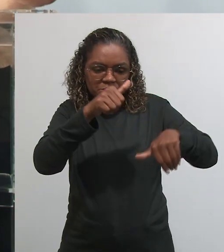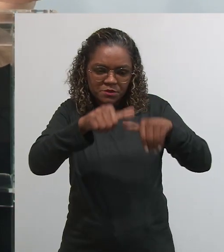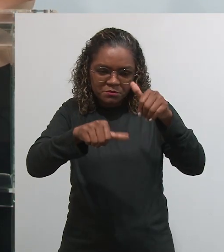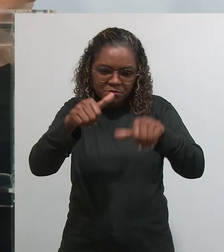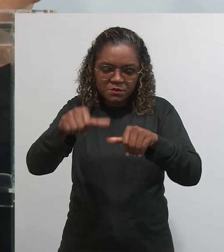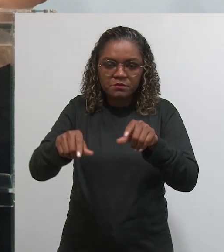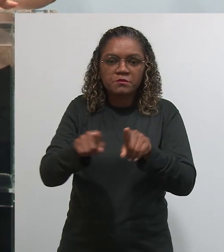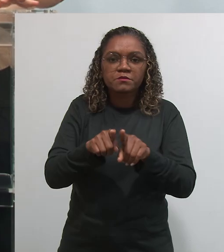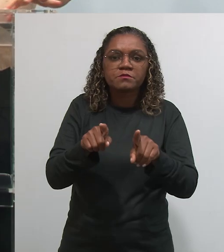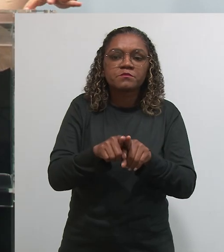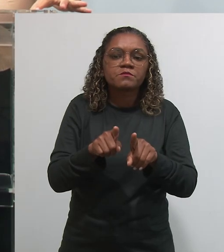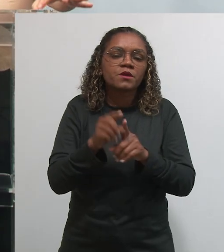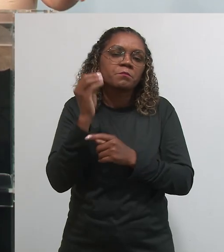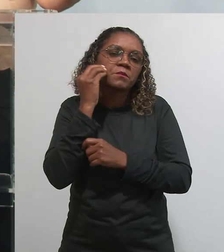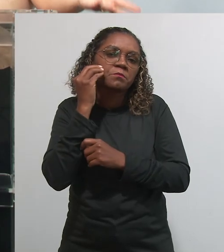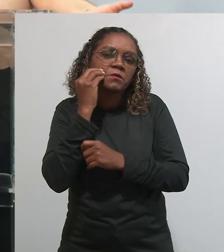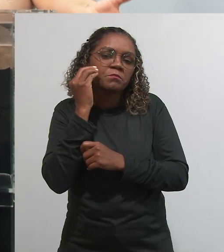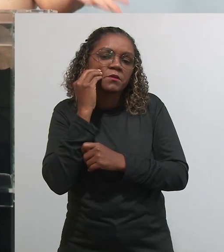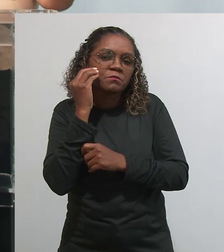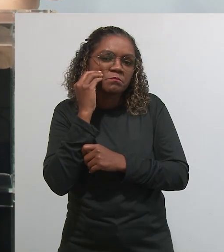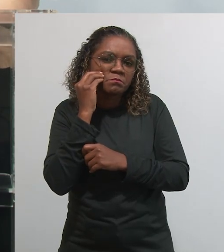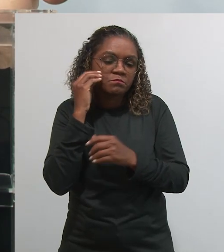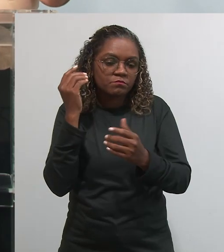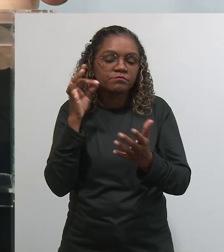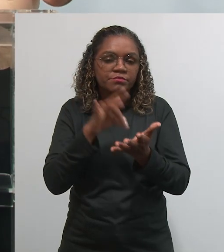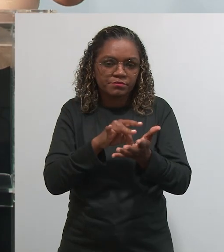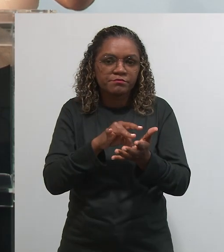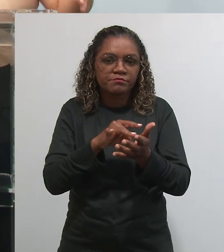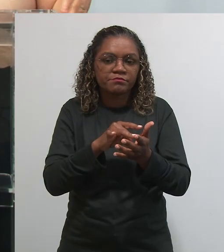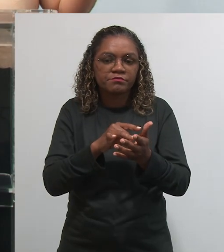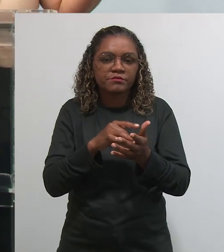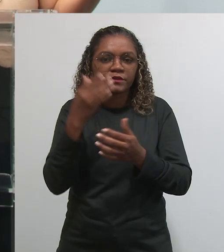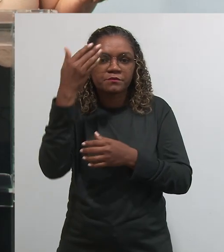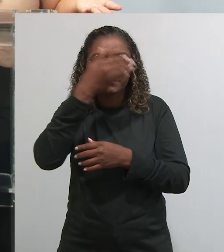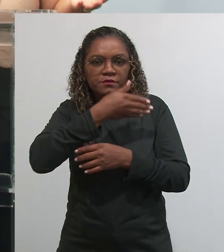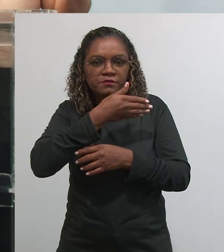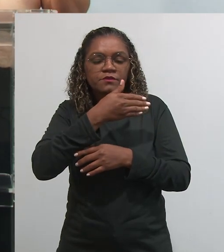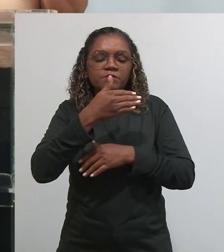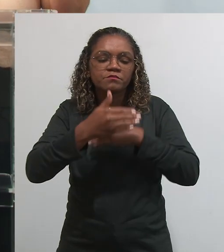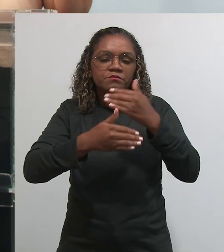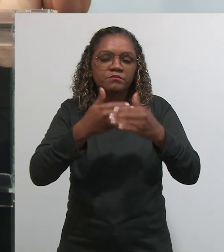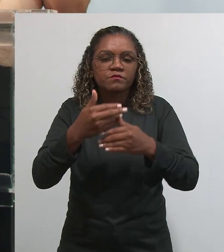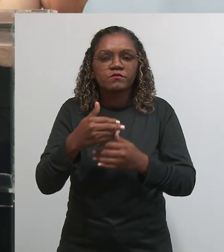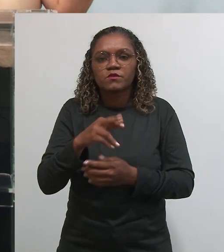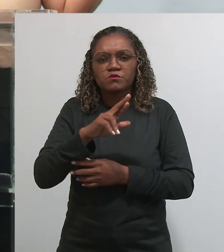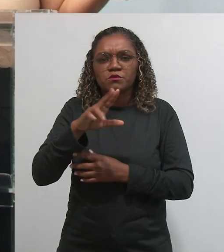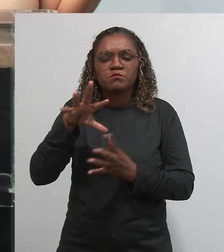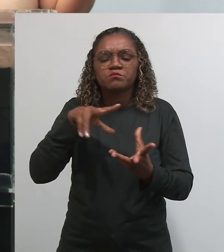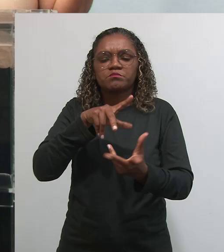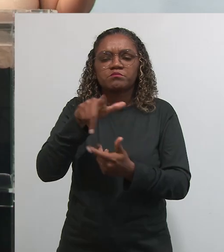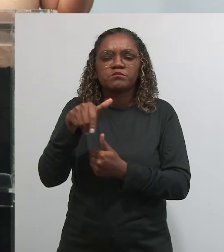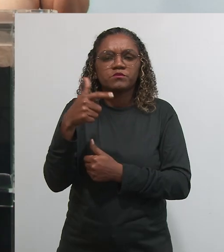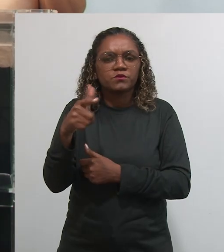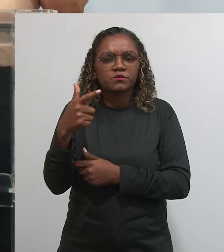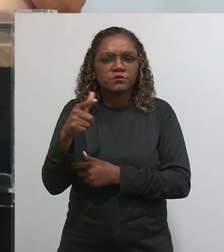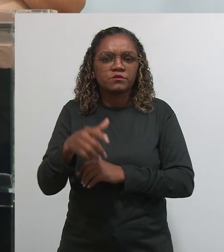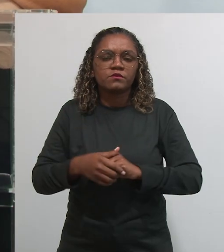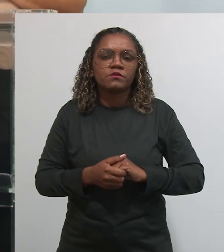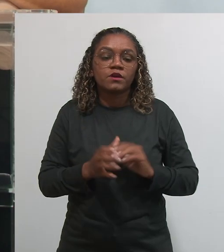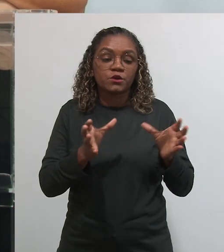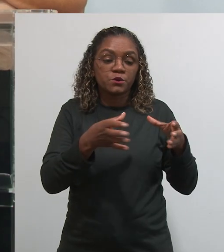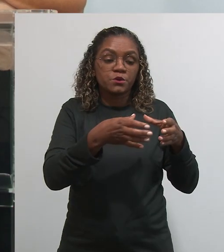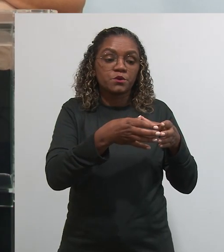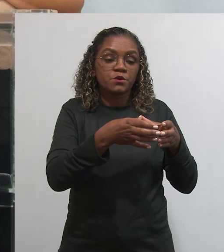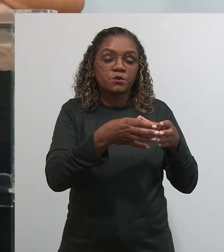minuciosa, passou por testes científicos comprovados, e isso aí não é universal. São